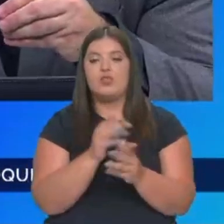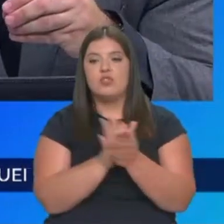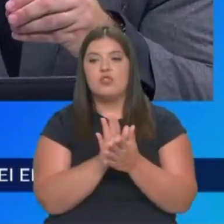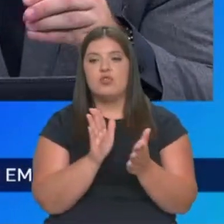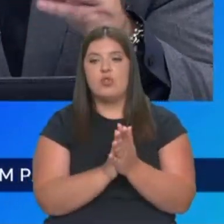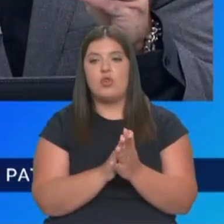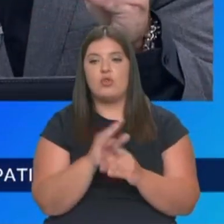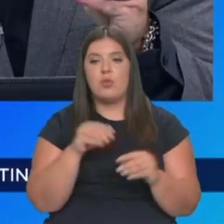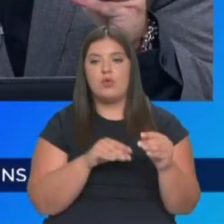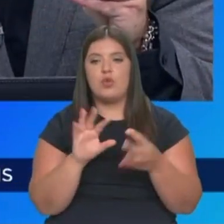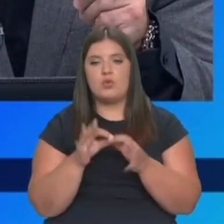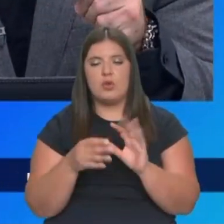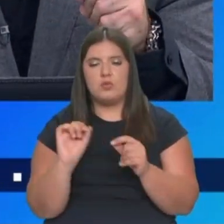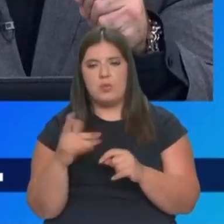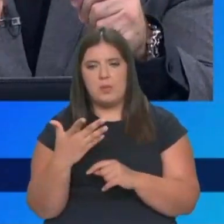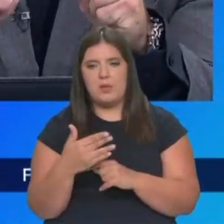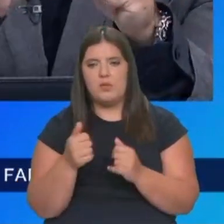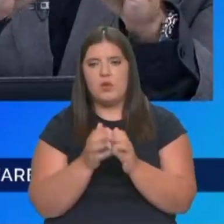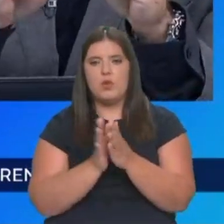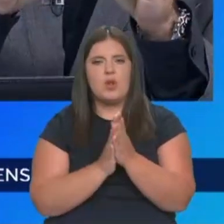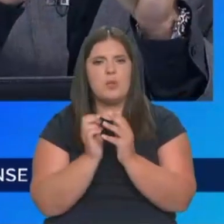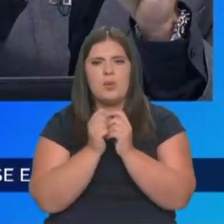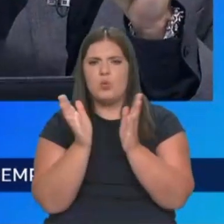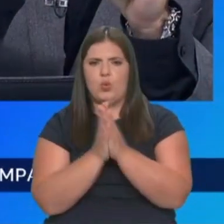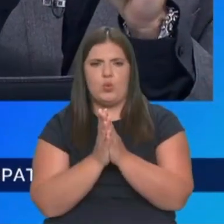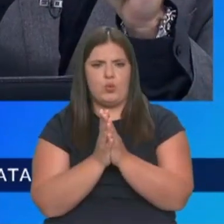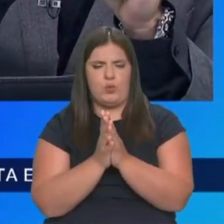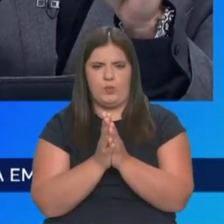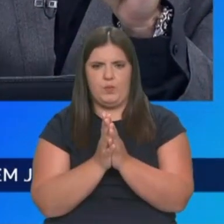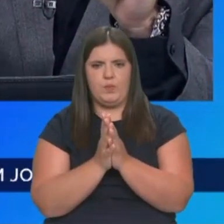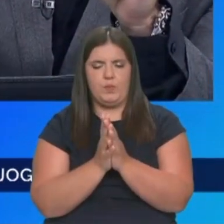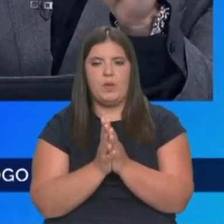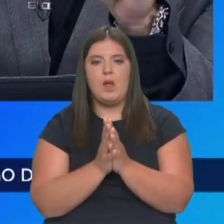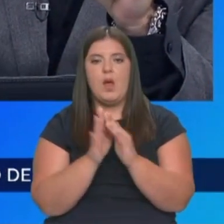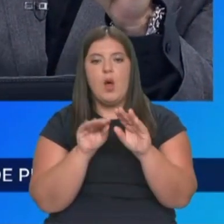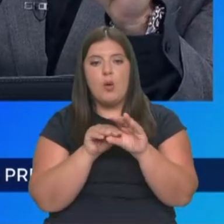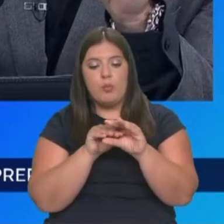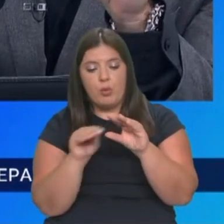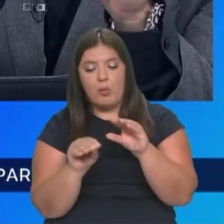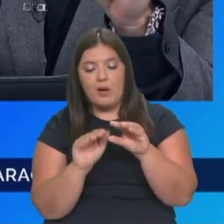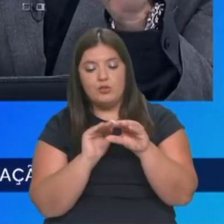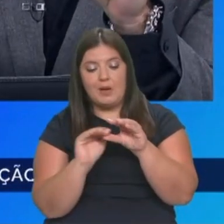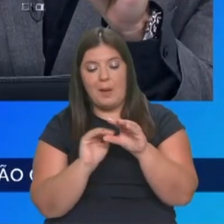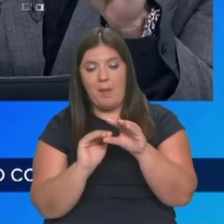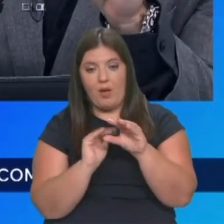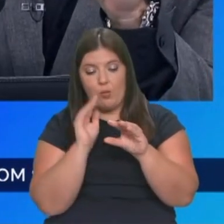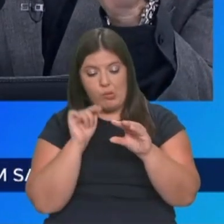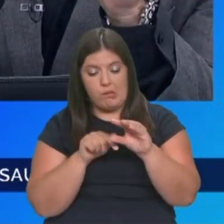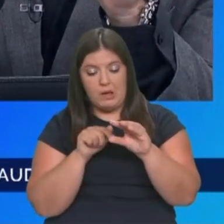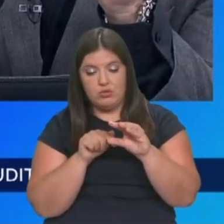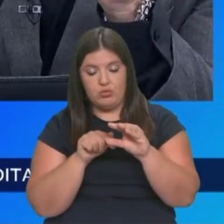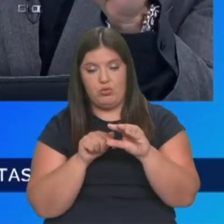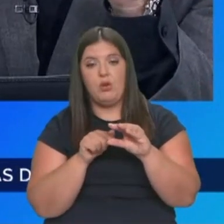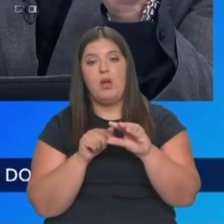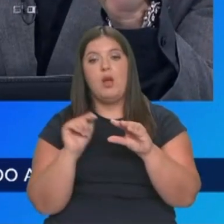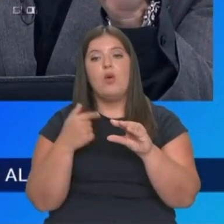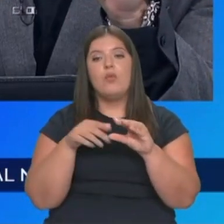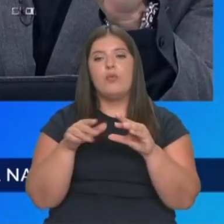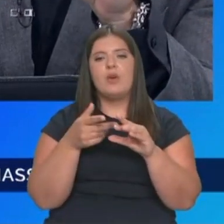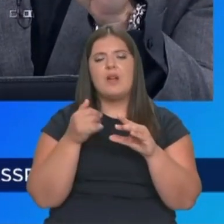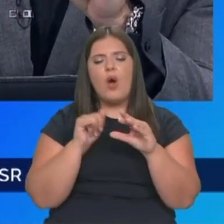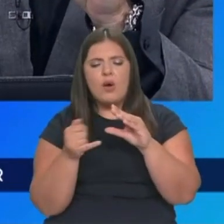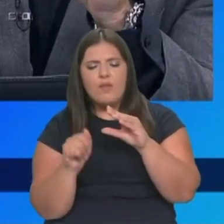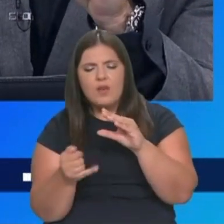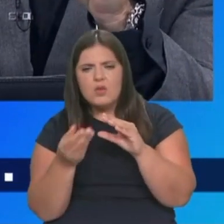Jogos Olímpicos, portanto foi utilizado para tudo mais alguma coisa. Ora, por baixo destas camadas foram descobertos centenas de